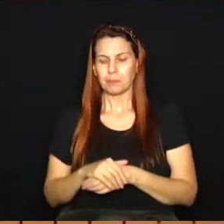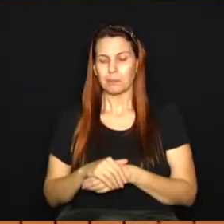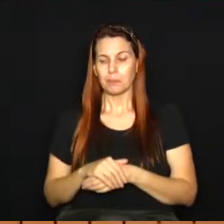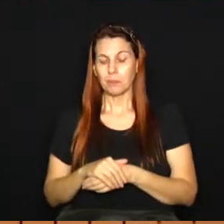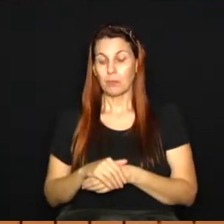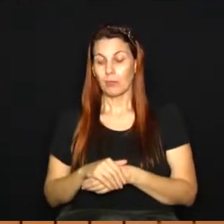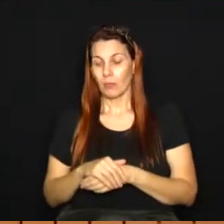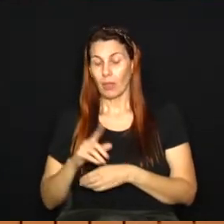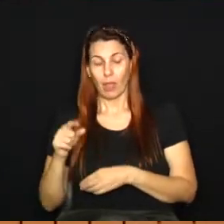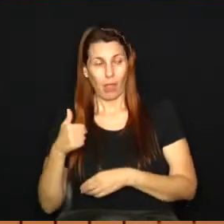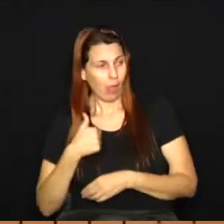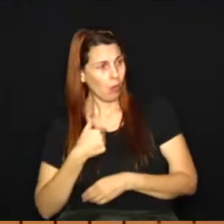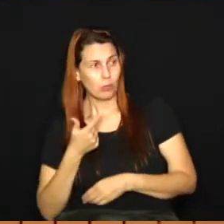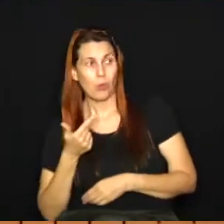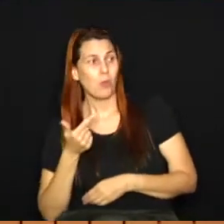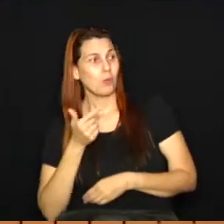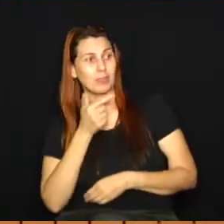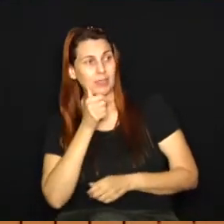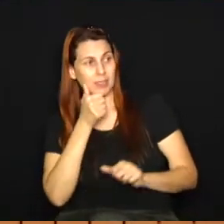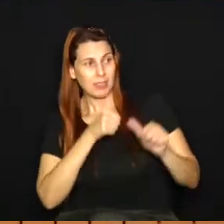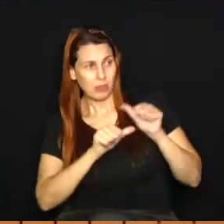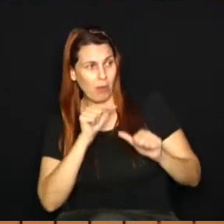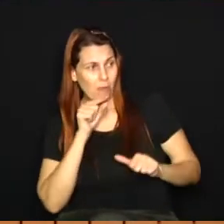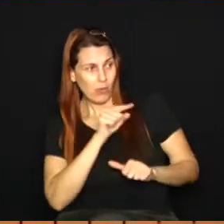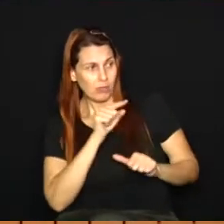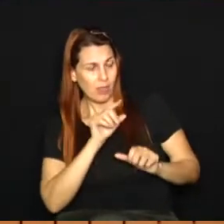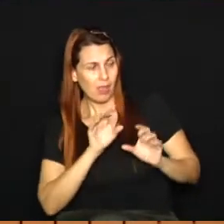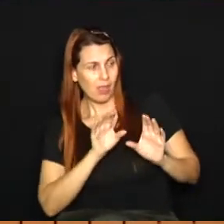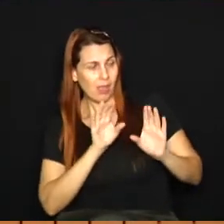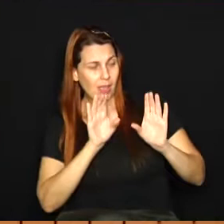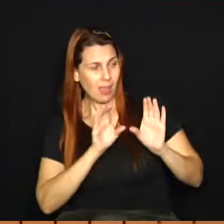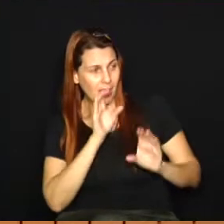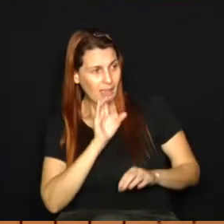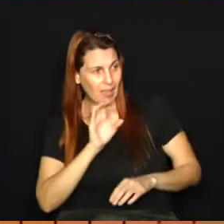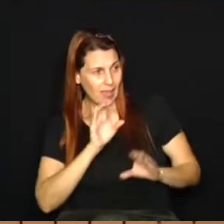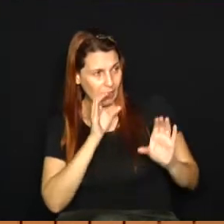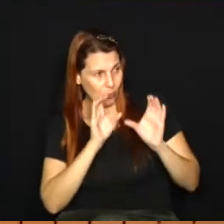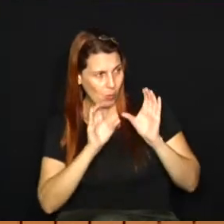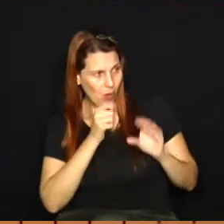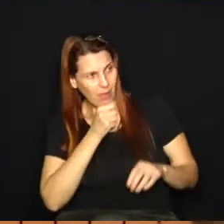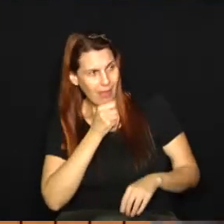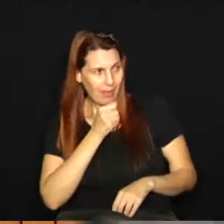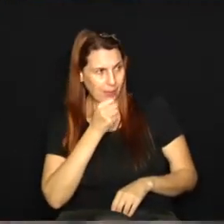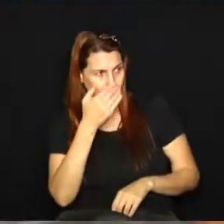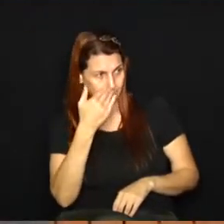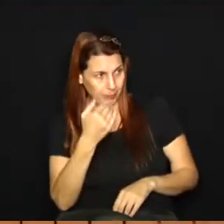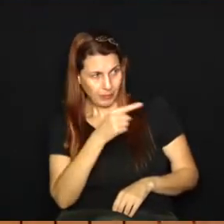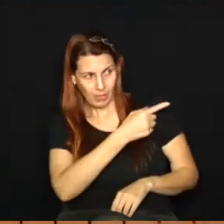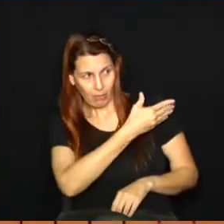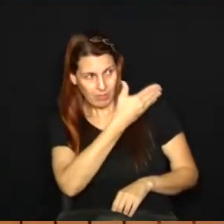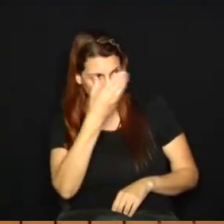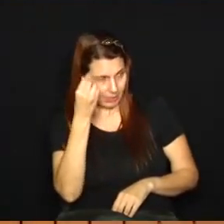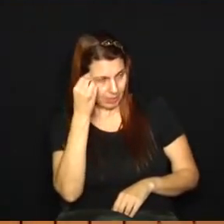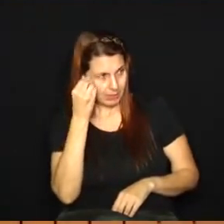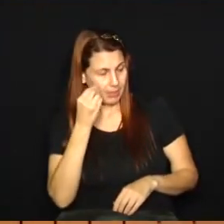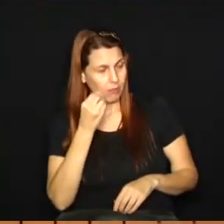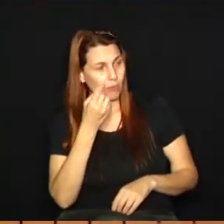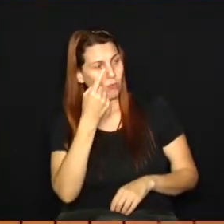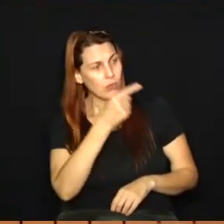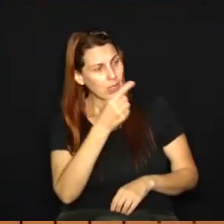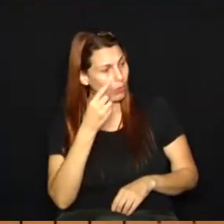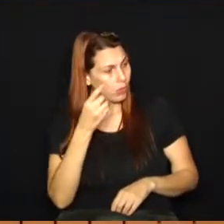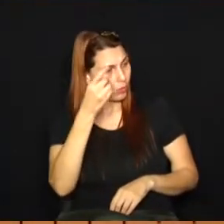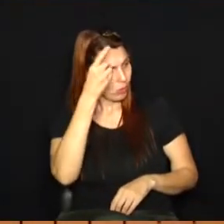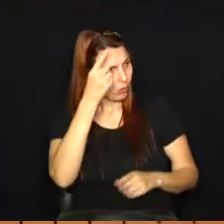olha, já que eu não consegui fazer de você um cantor, pelo menos você não esqueça de colocar esse talento que você